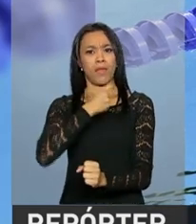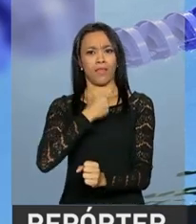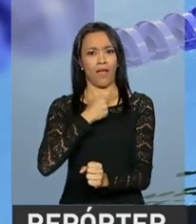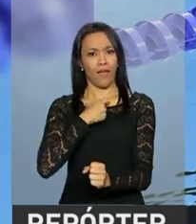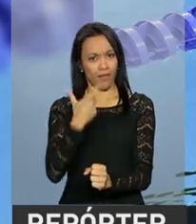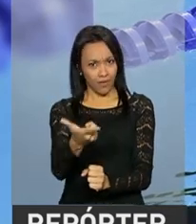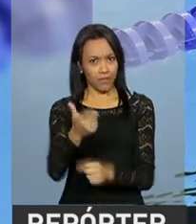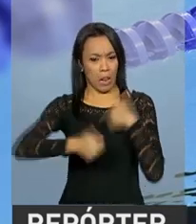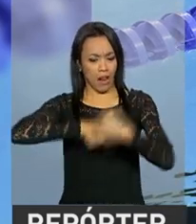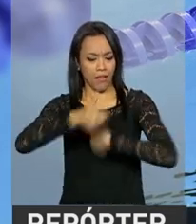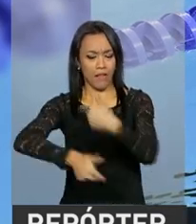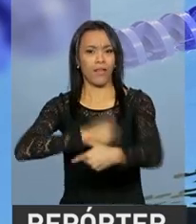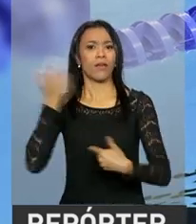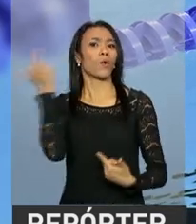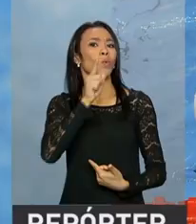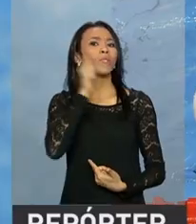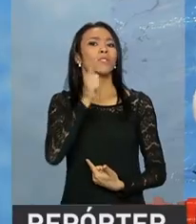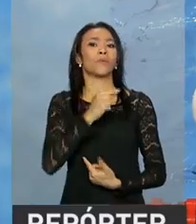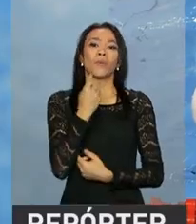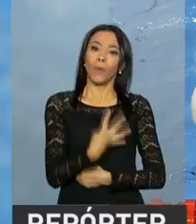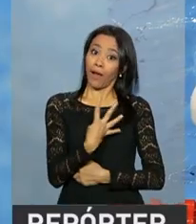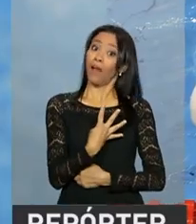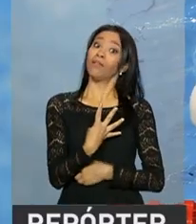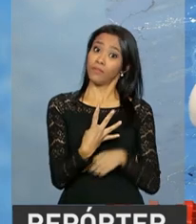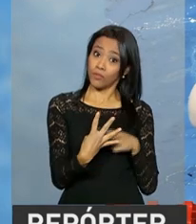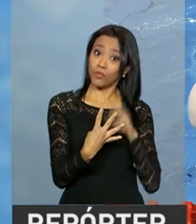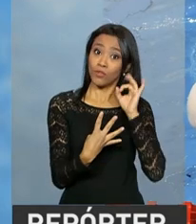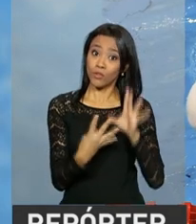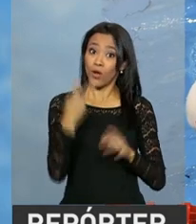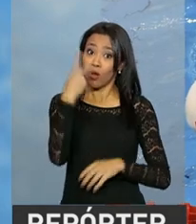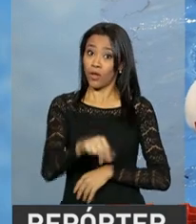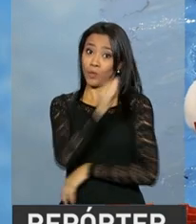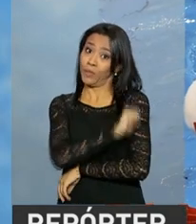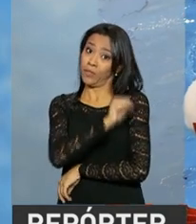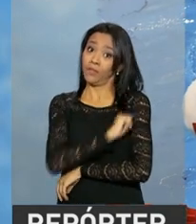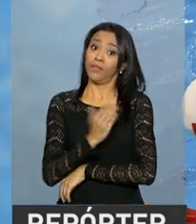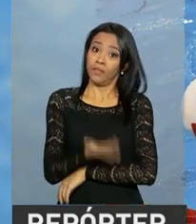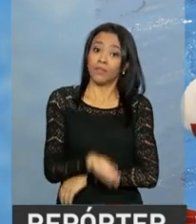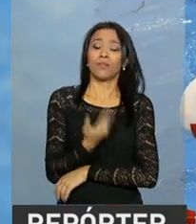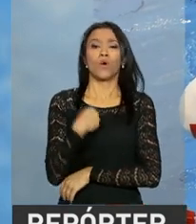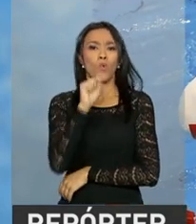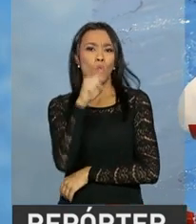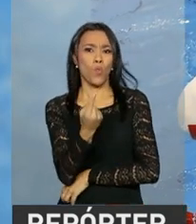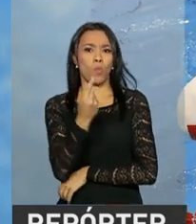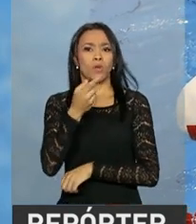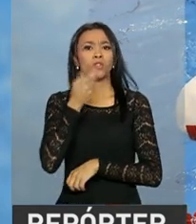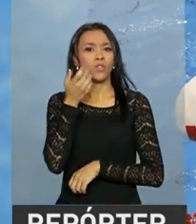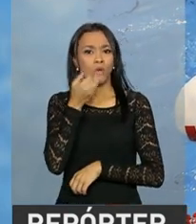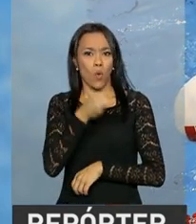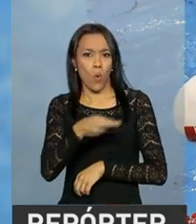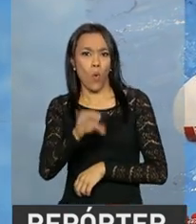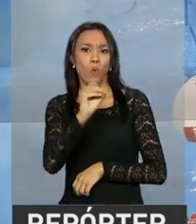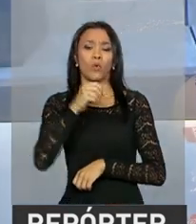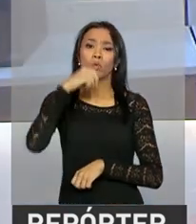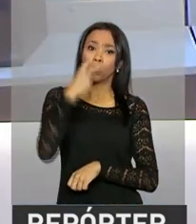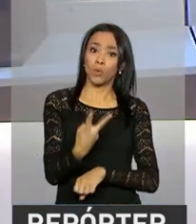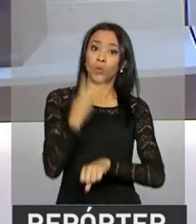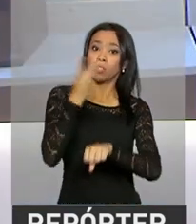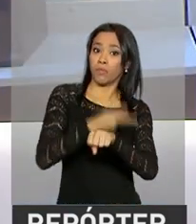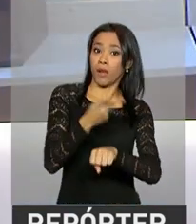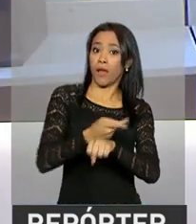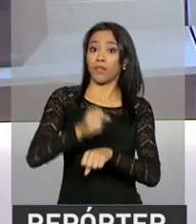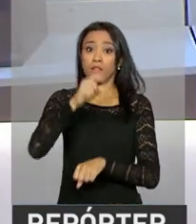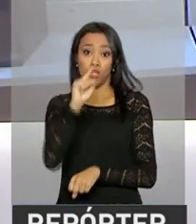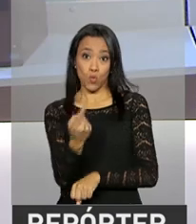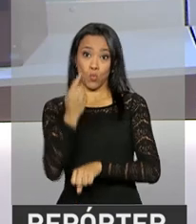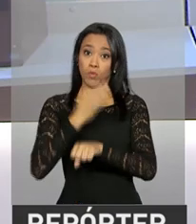O paratleta já ganhou 4 medalhas só nos Jogos Rio 2016, sendo uma de ouro, 2 de prata e 1 de bronze.